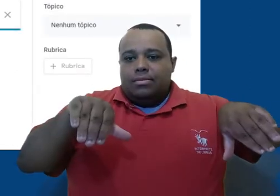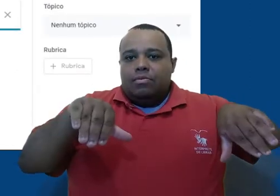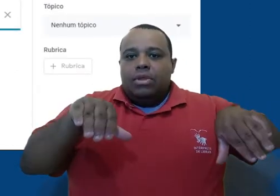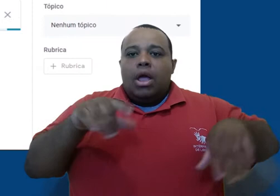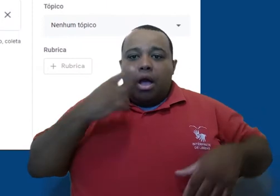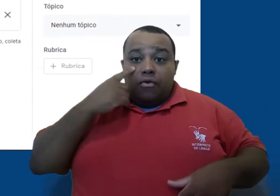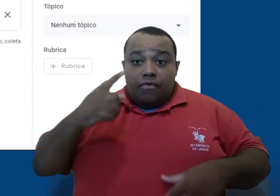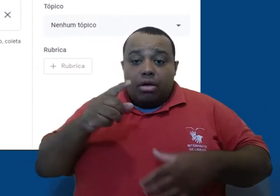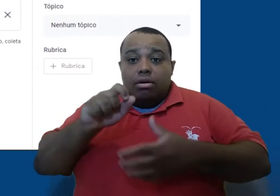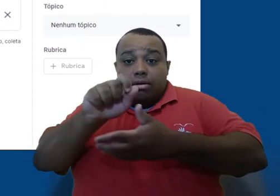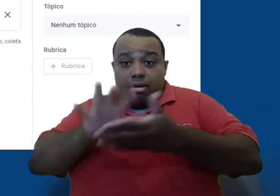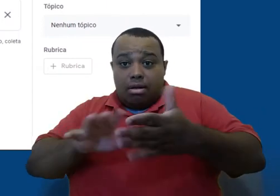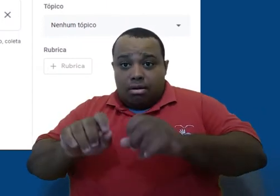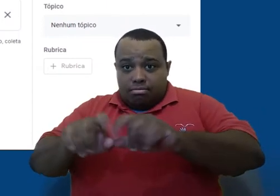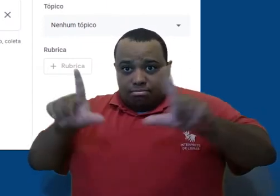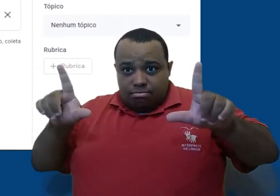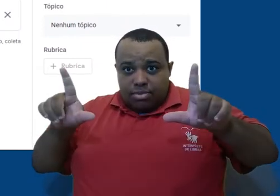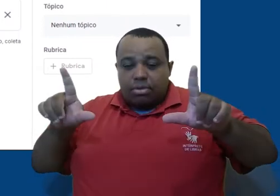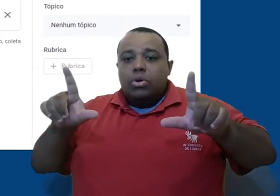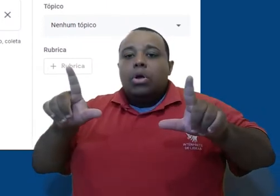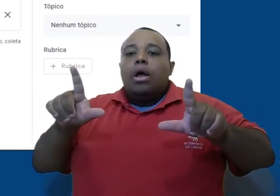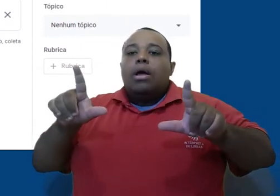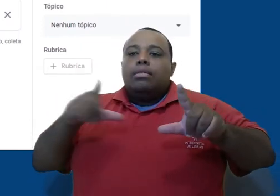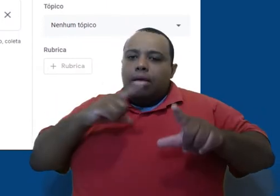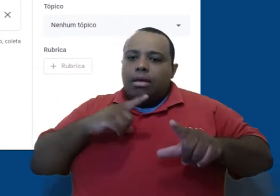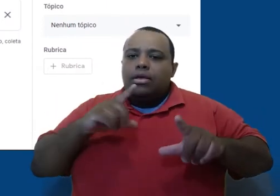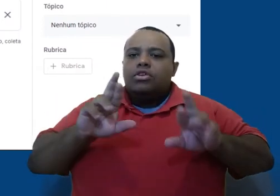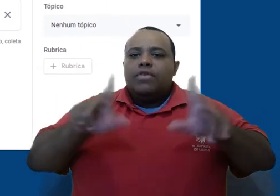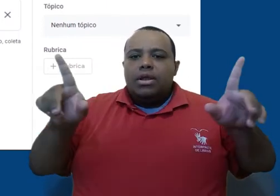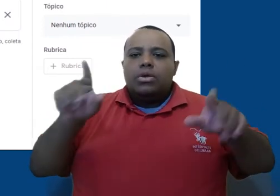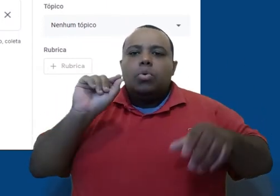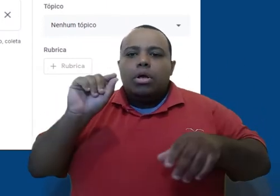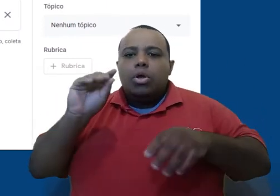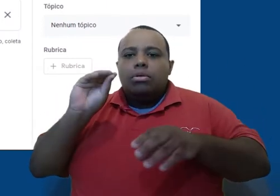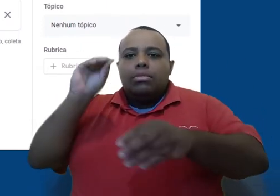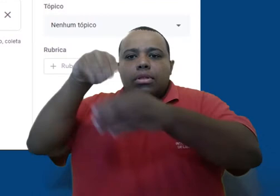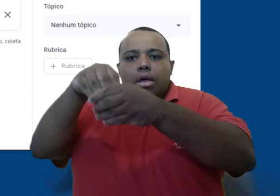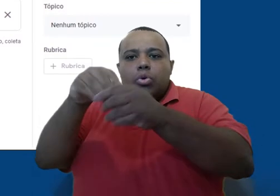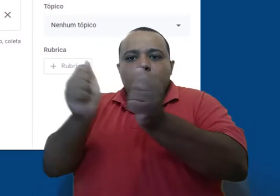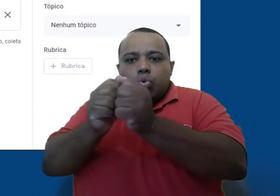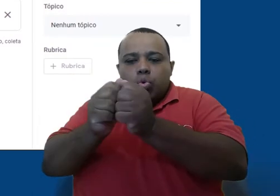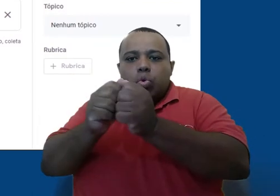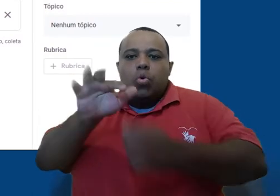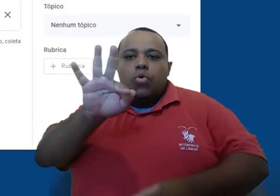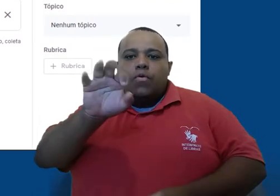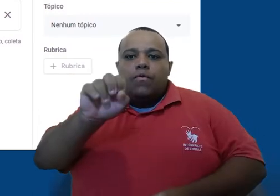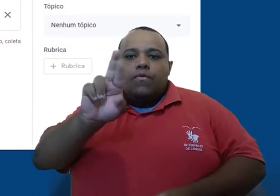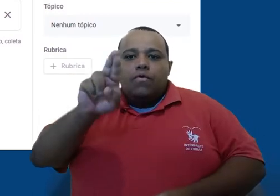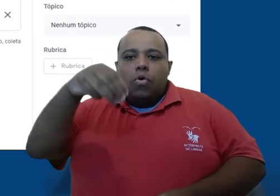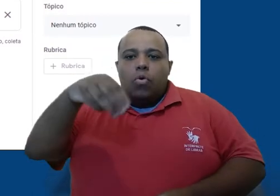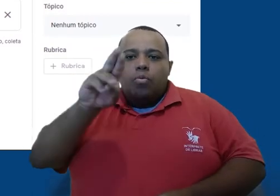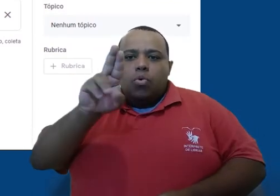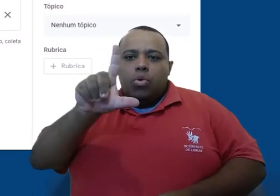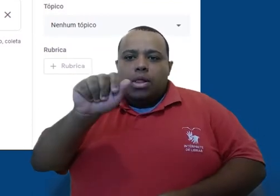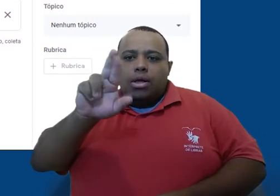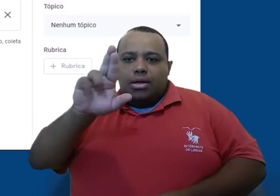de cara semelhanças e diferenças entre ela e atividade comum de diferente temos um formulário adicionado automaticamente abaixo dos botões